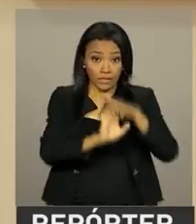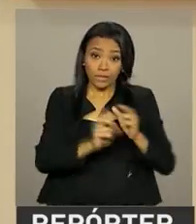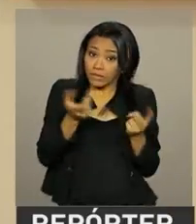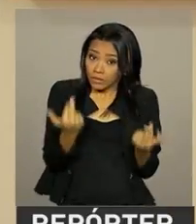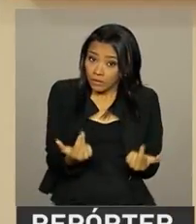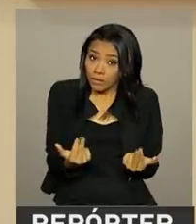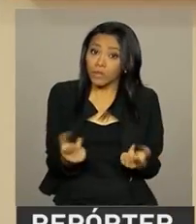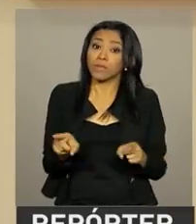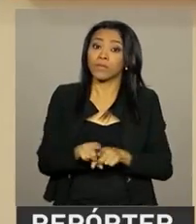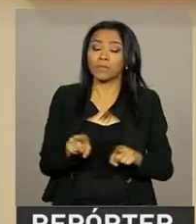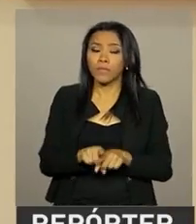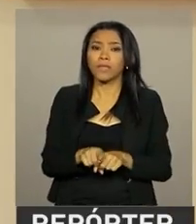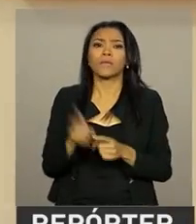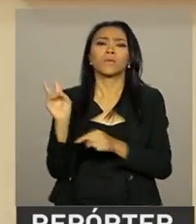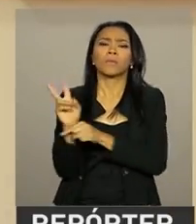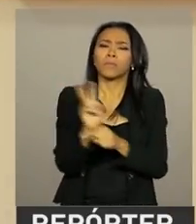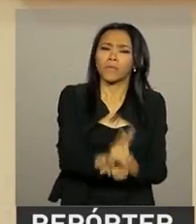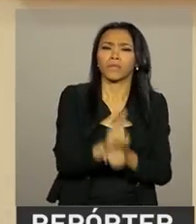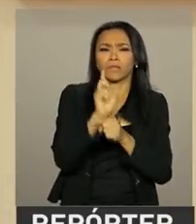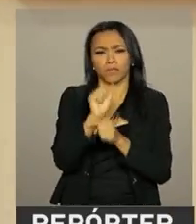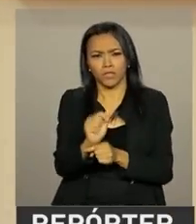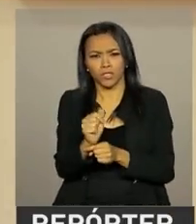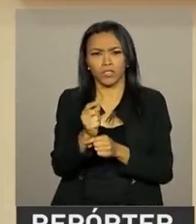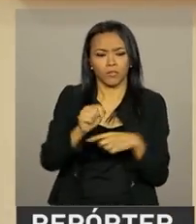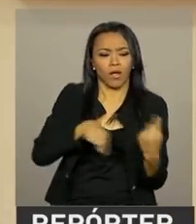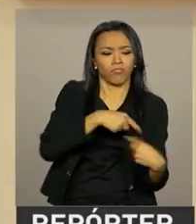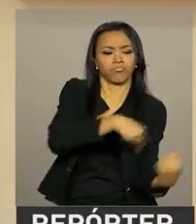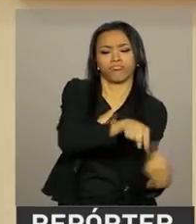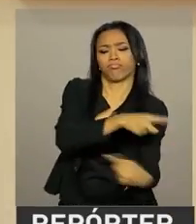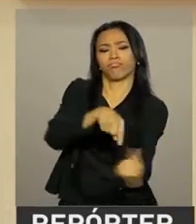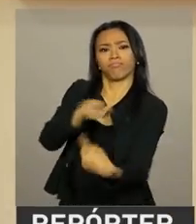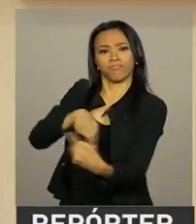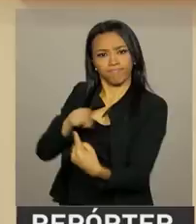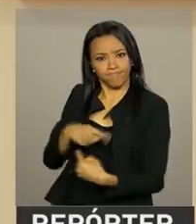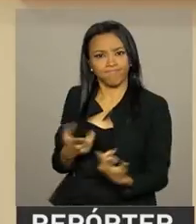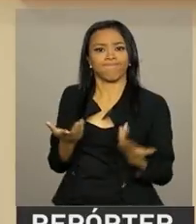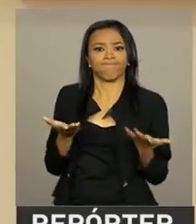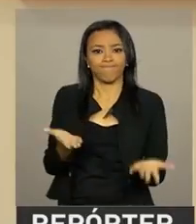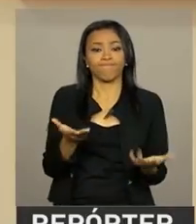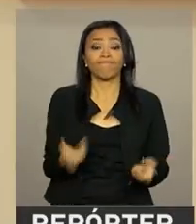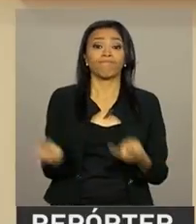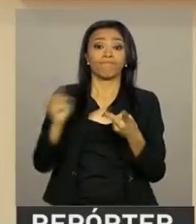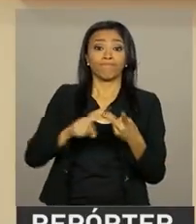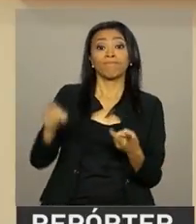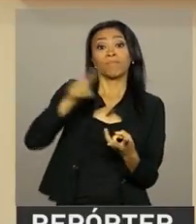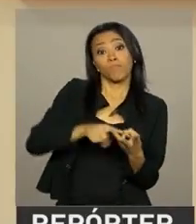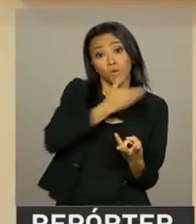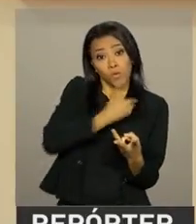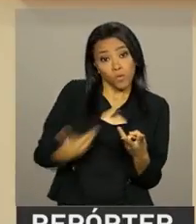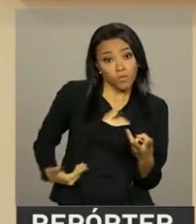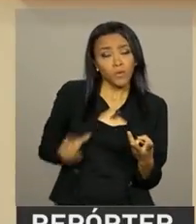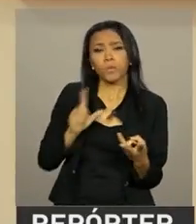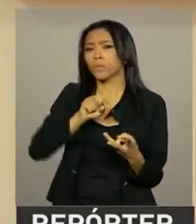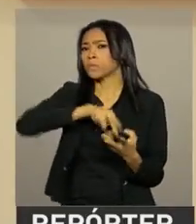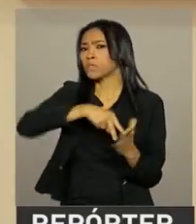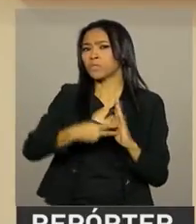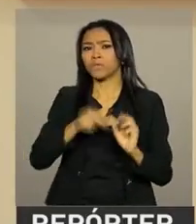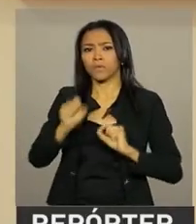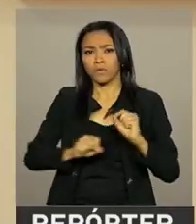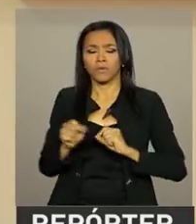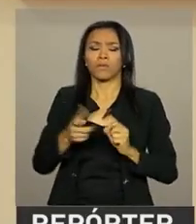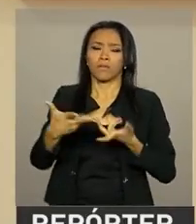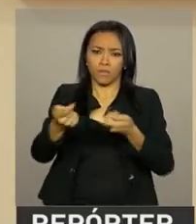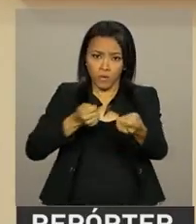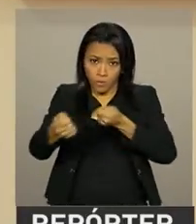coisa um crédito de financiamento para capital de giro investimentos mais acessível e para o governo uma economia mundia é